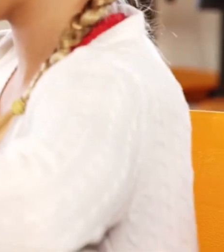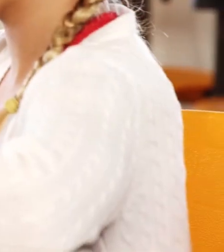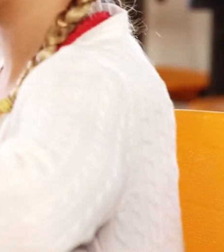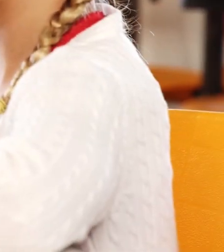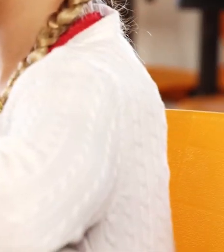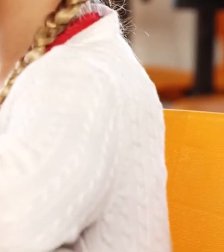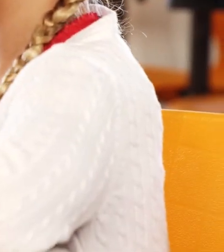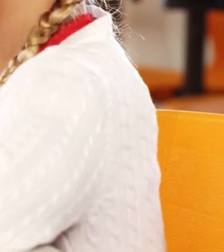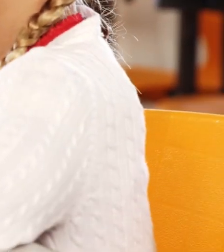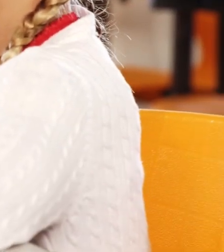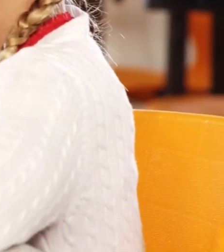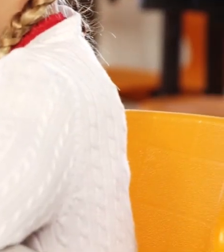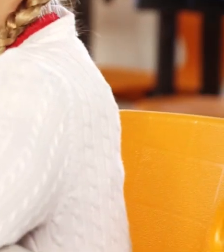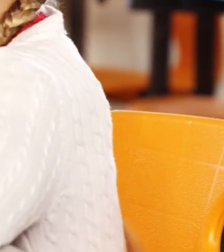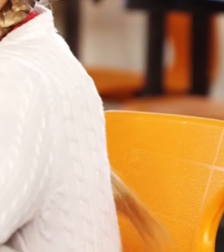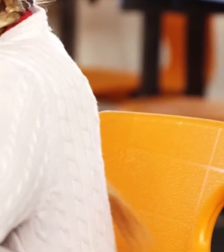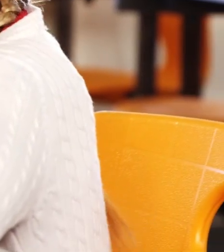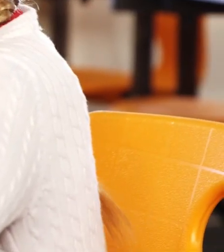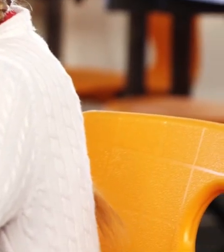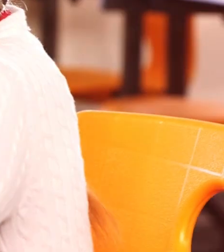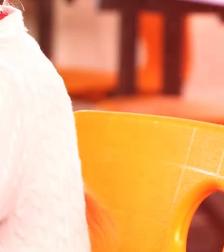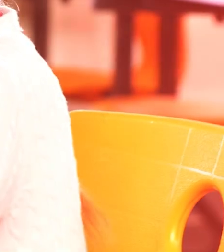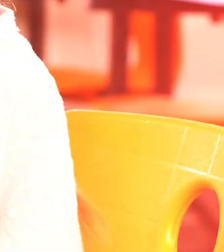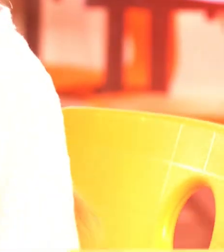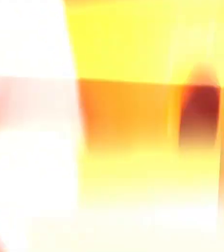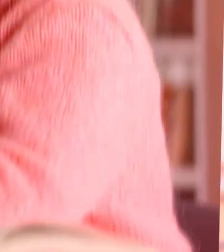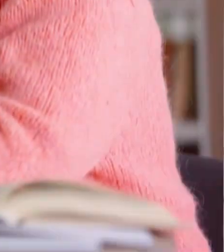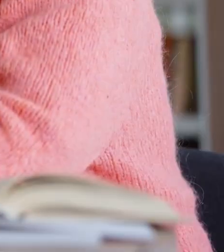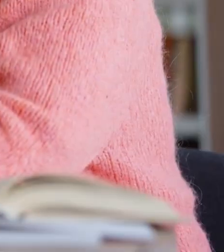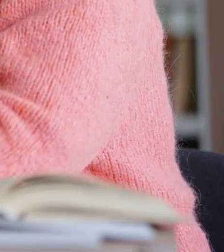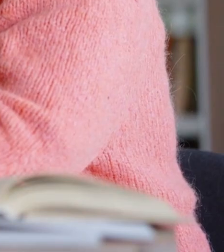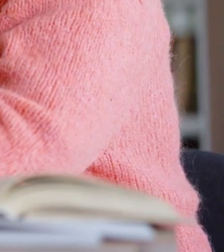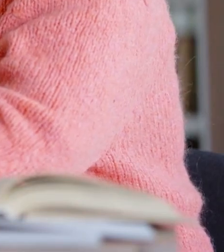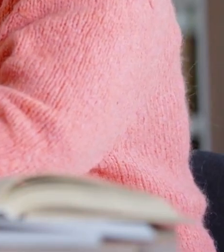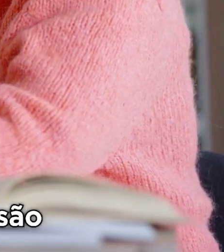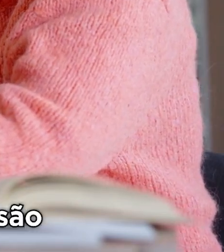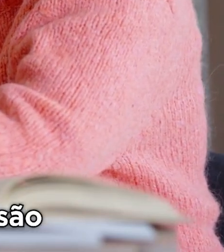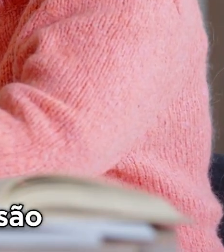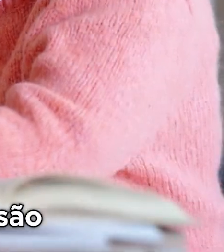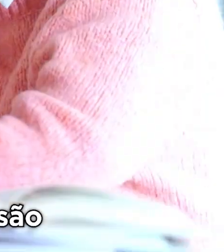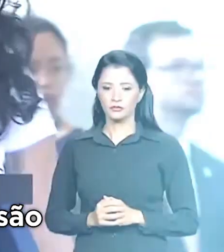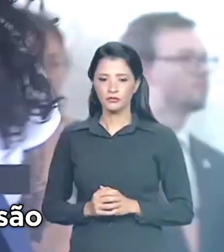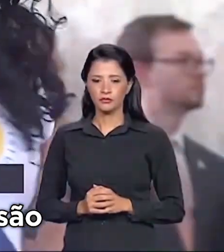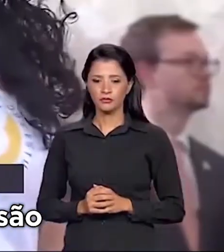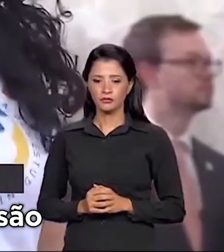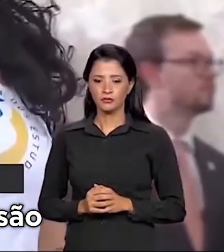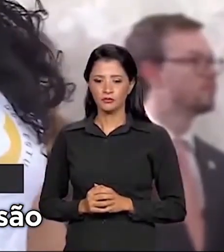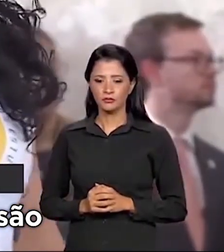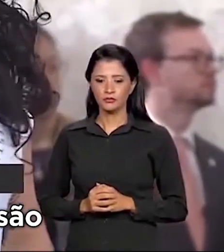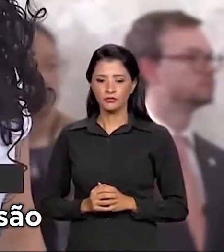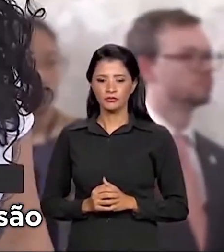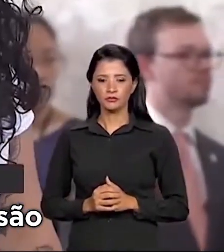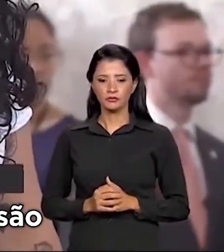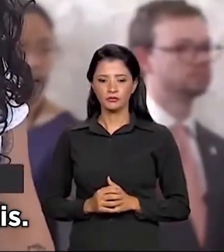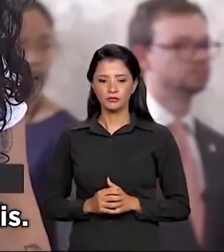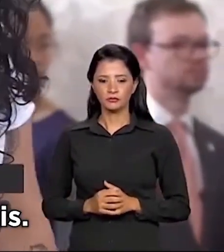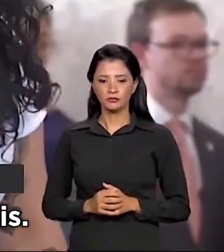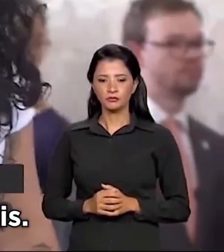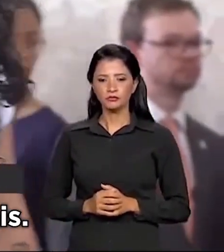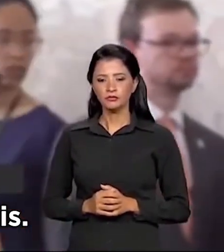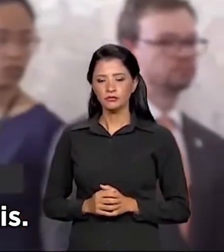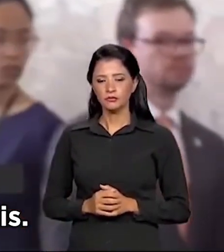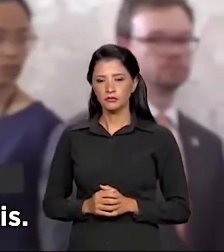internet em todas as instituições de educação básica. No ensino superior, o foco está na modernização e expansão